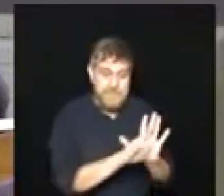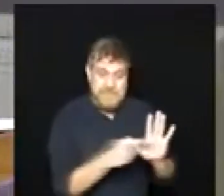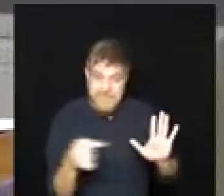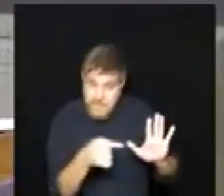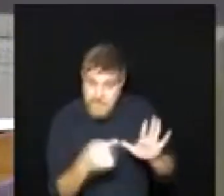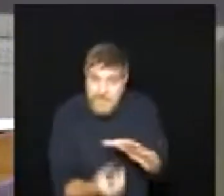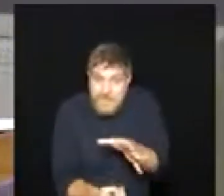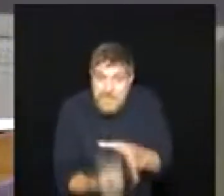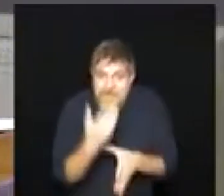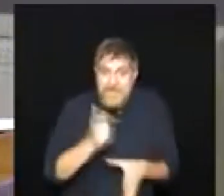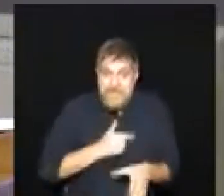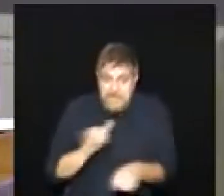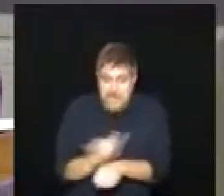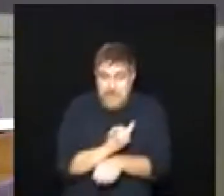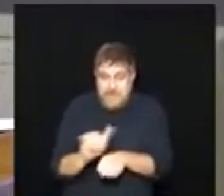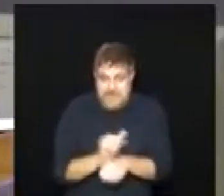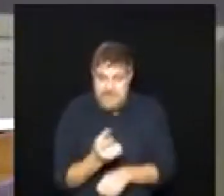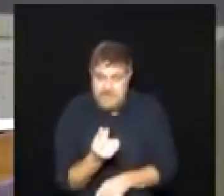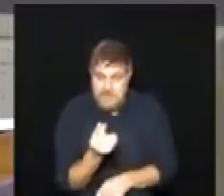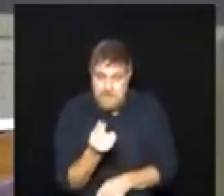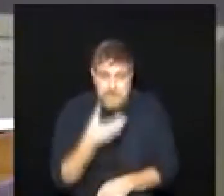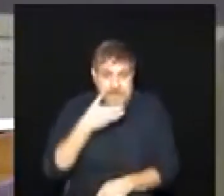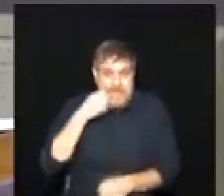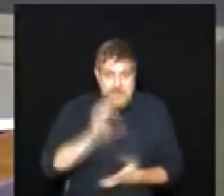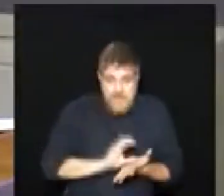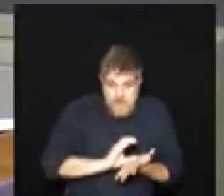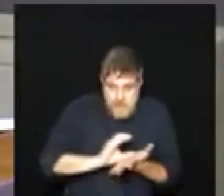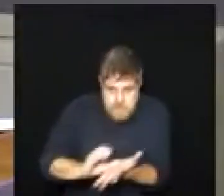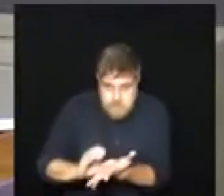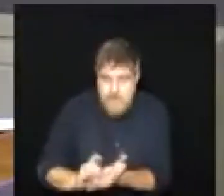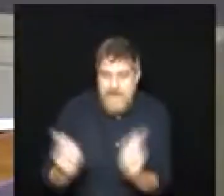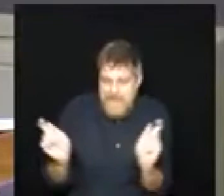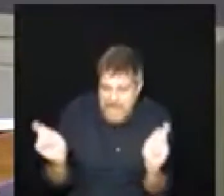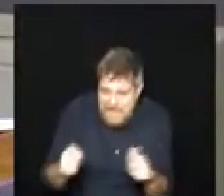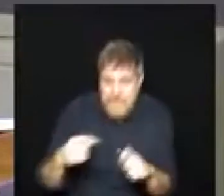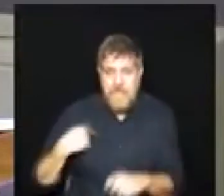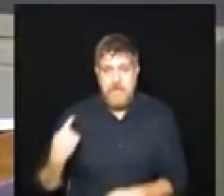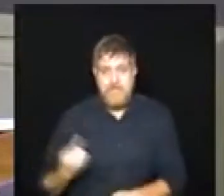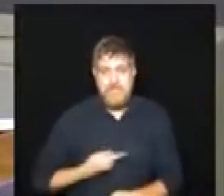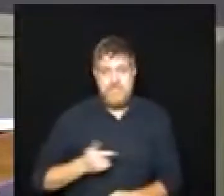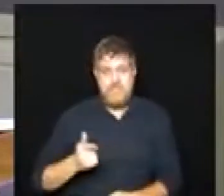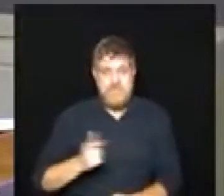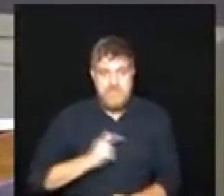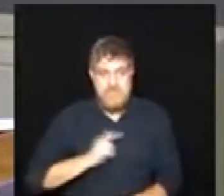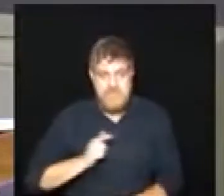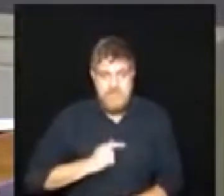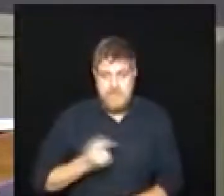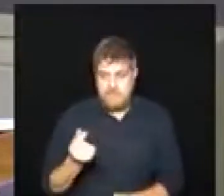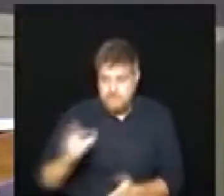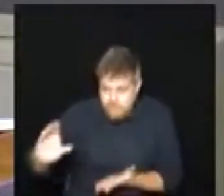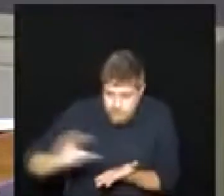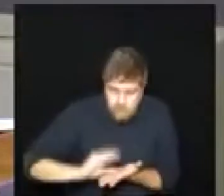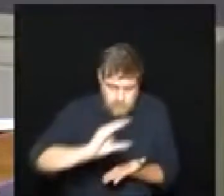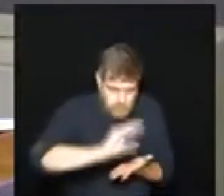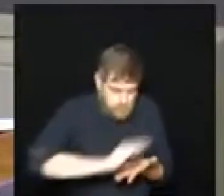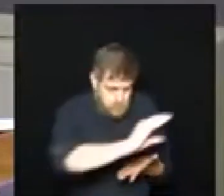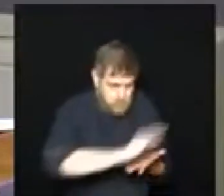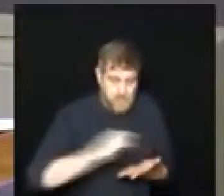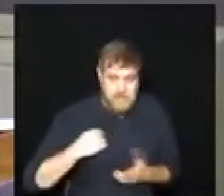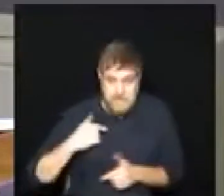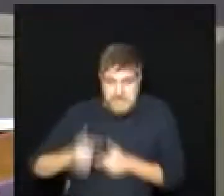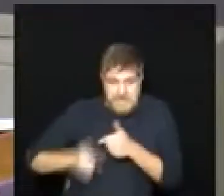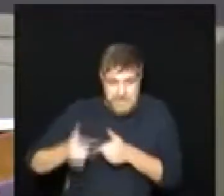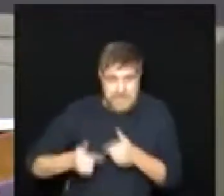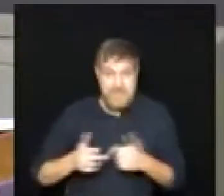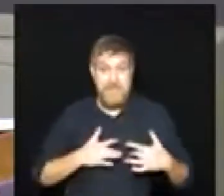criar também um mecanismo financeiro que tenha a possibilidade de que nós recebamos ativos financeiros e trabalhemos através